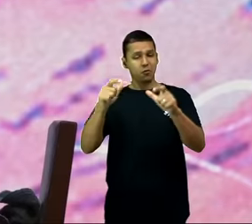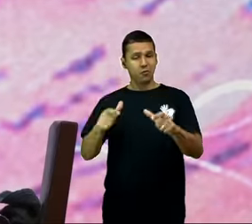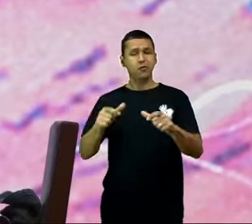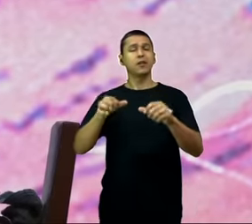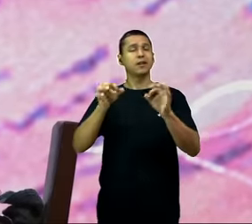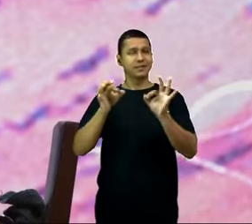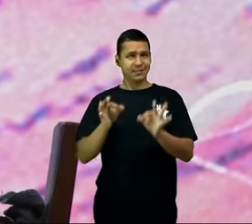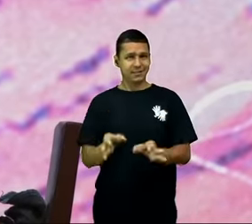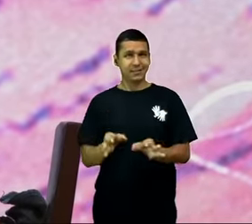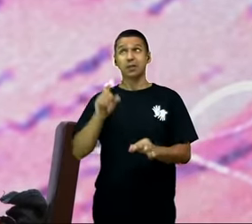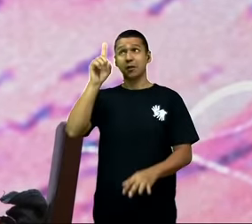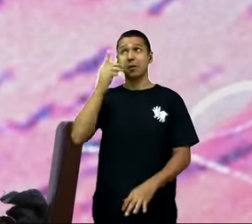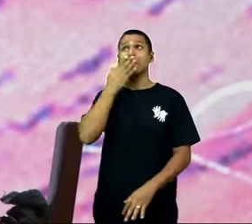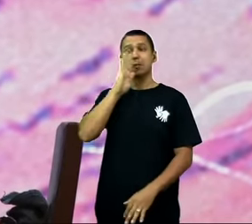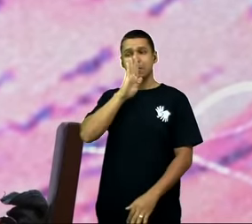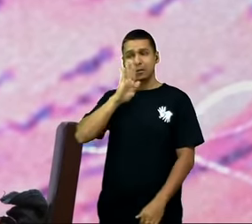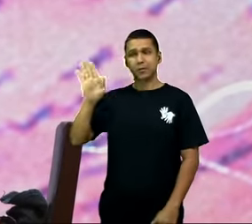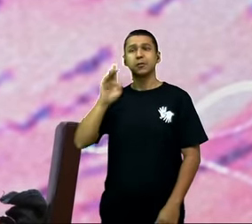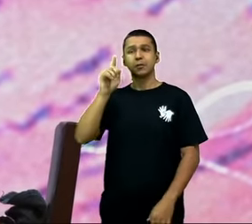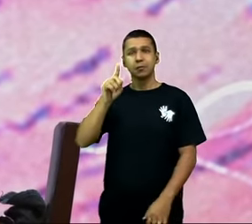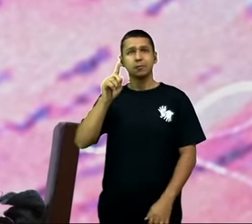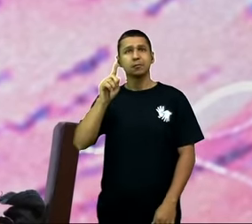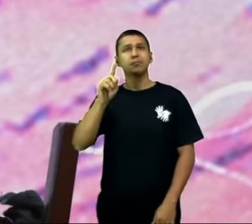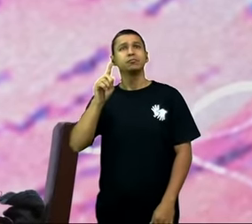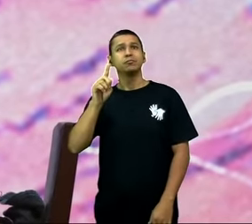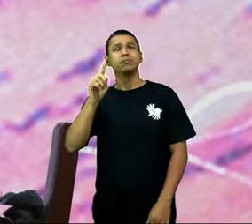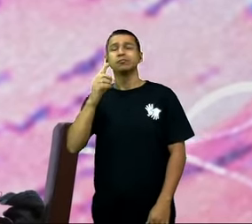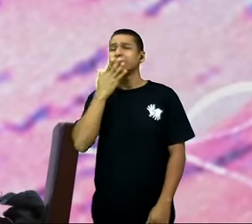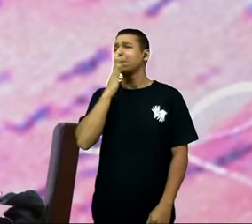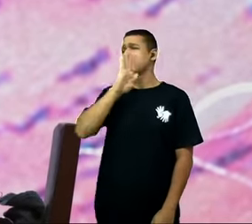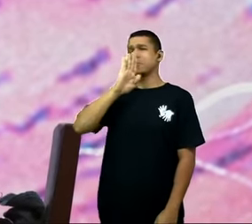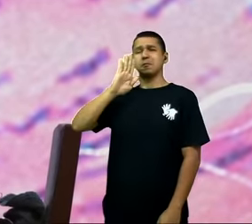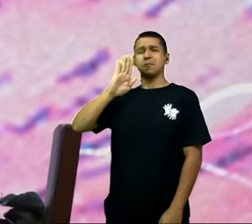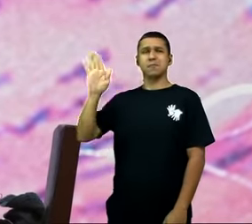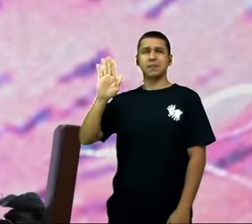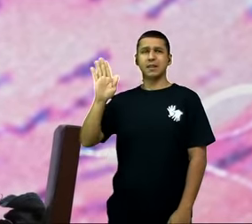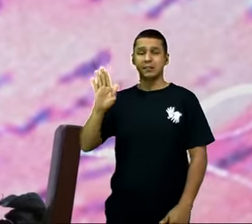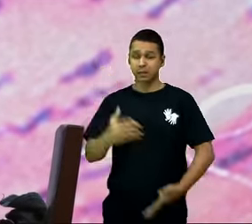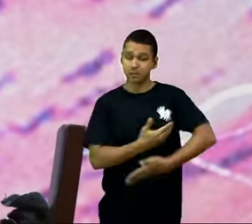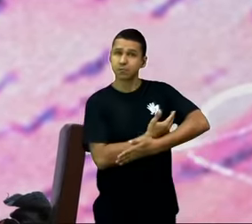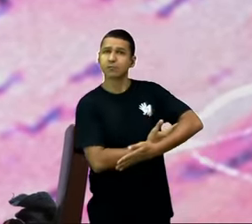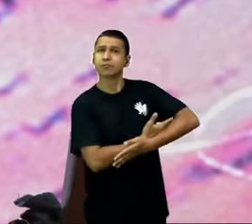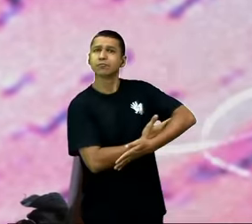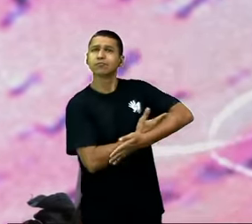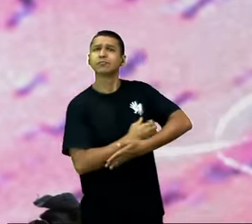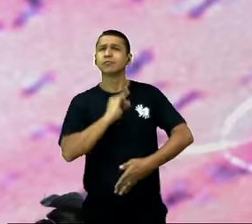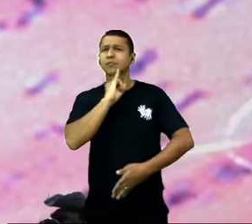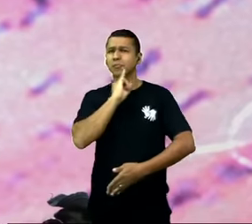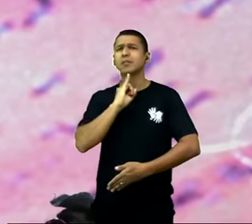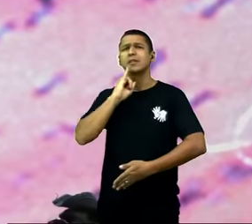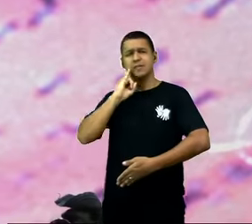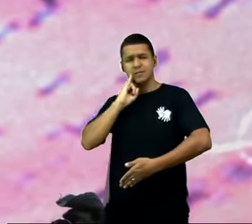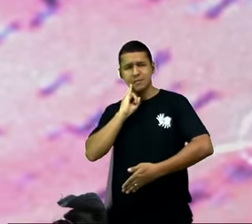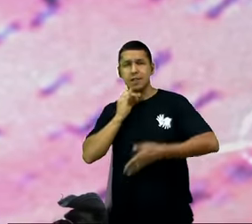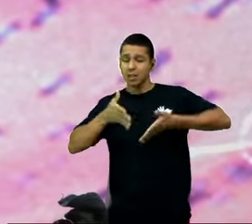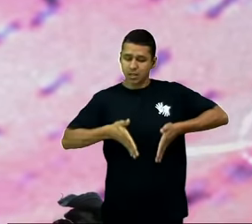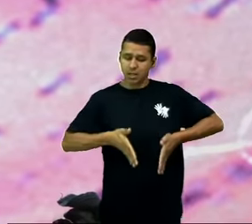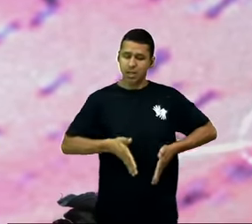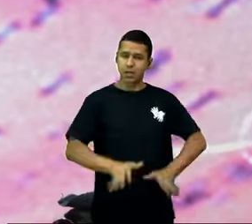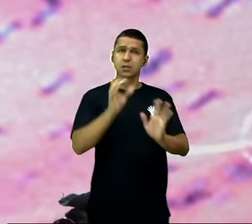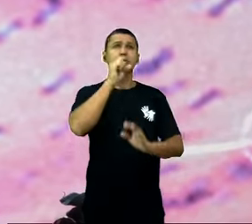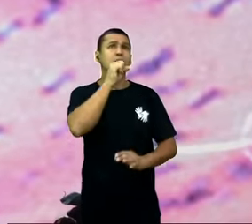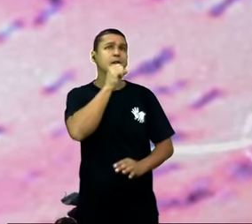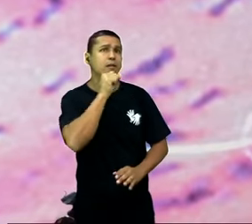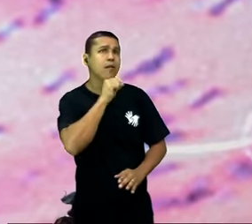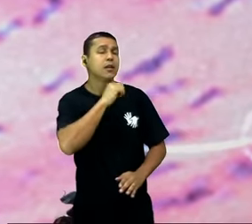lugar prometido por Deus, vivendo a promessa tão sonhada na mão e no colo. Isaac nasceu mesmo na velhice de seus pais, como Deus